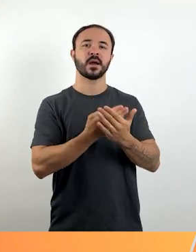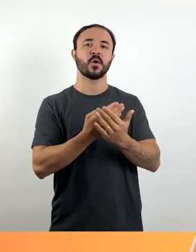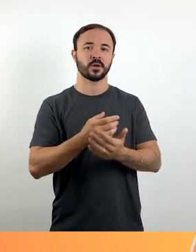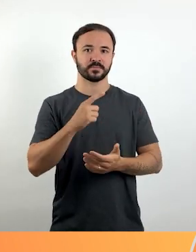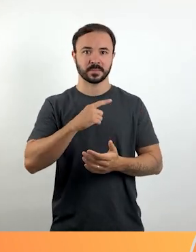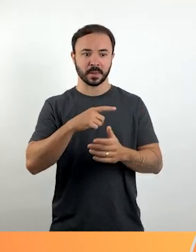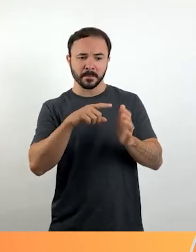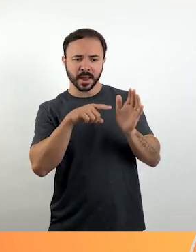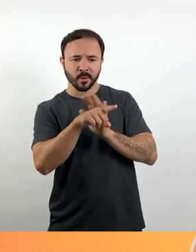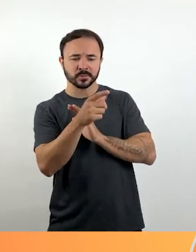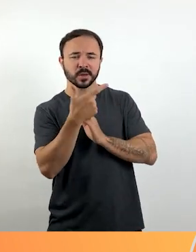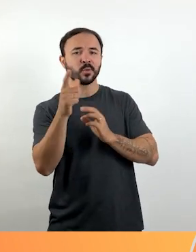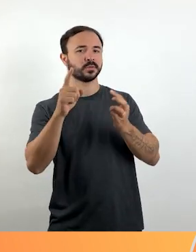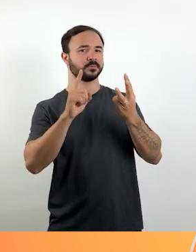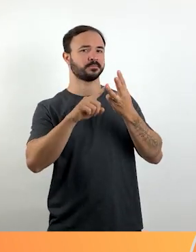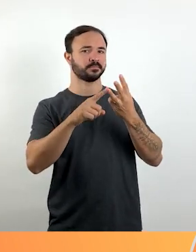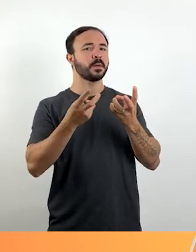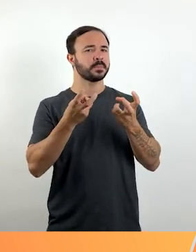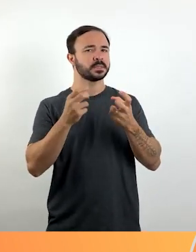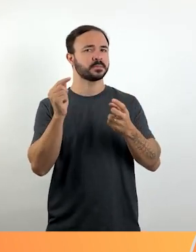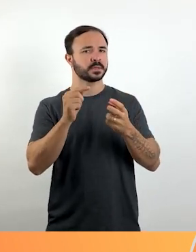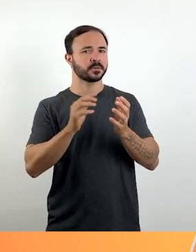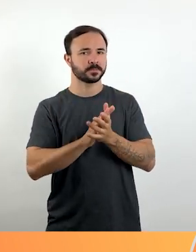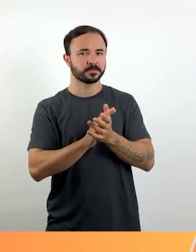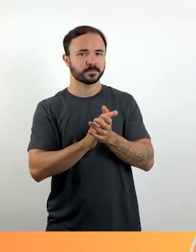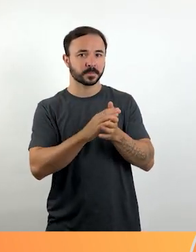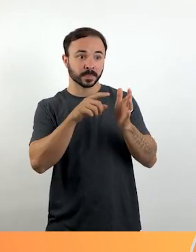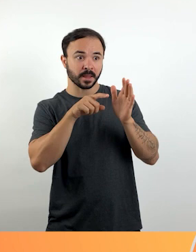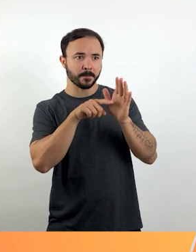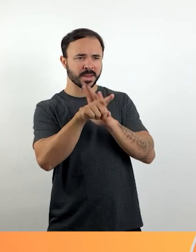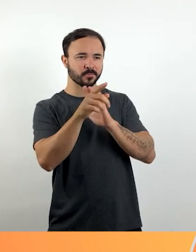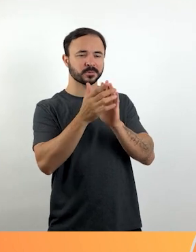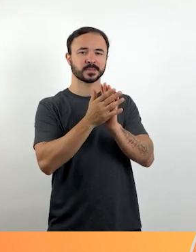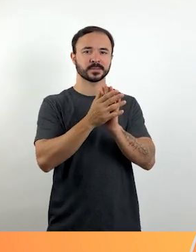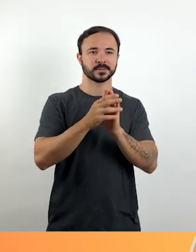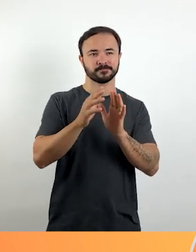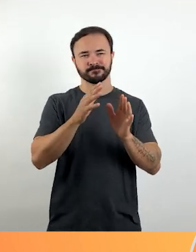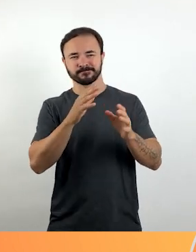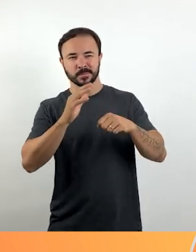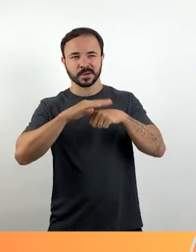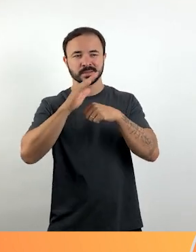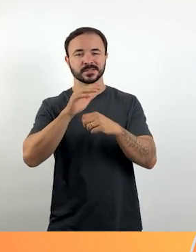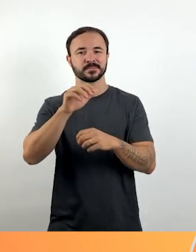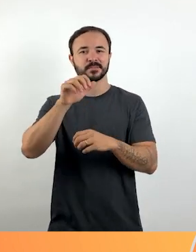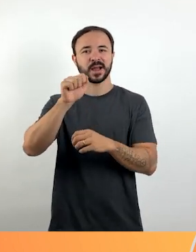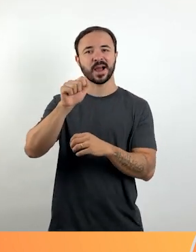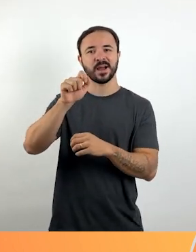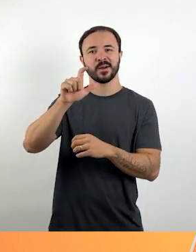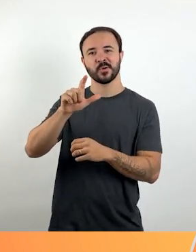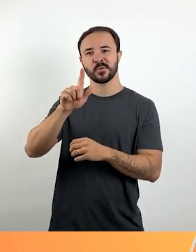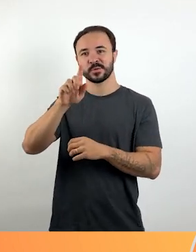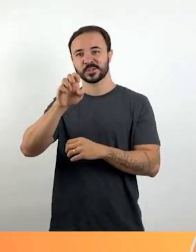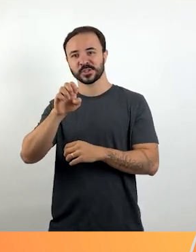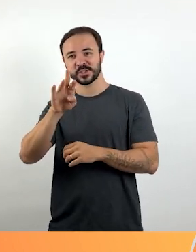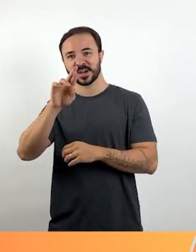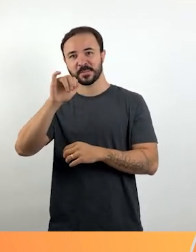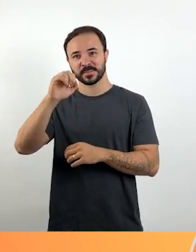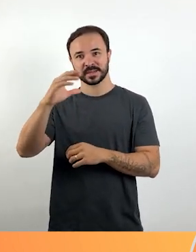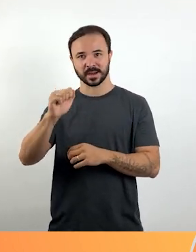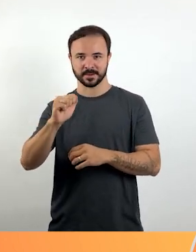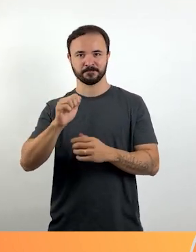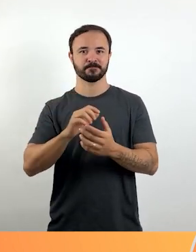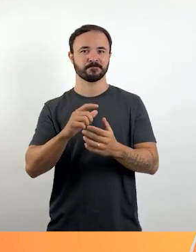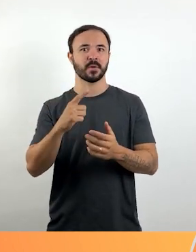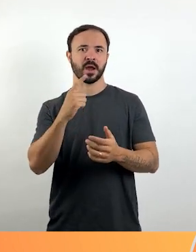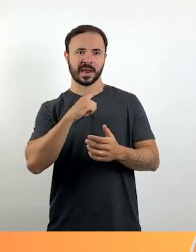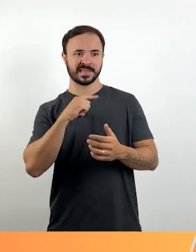outra questão. Olha só essa questão. Uma questão aqui mais algébrica, né? Ele fala assim, se AB igual a 1